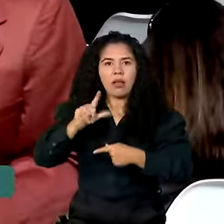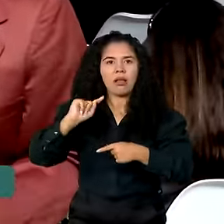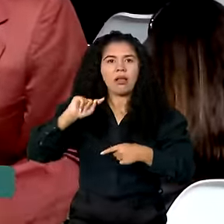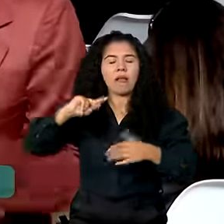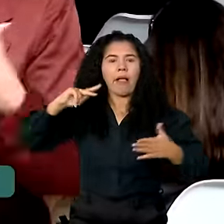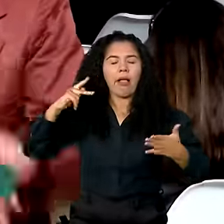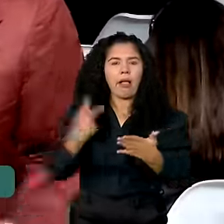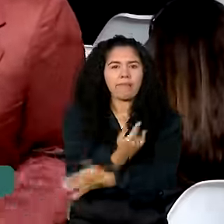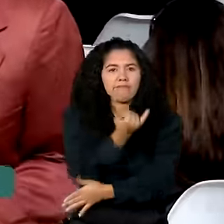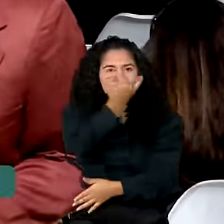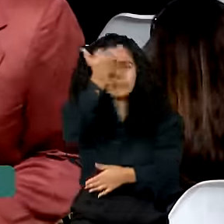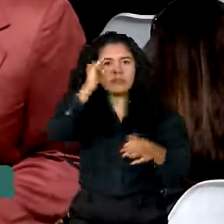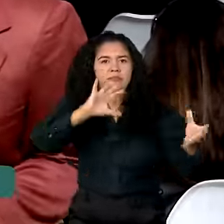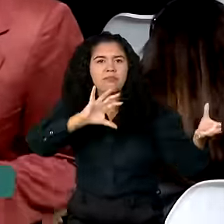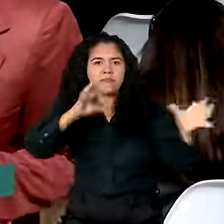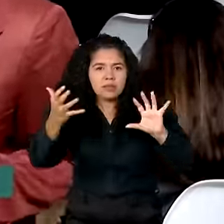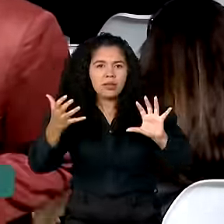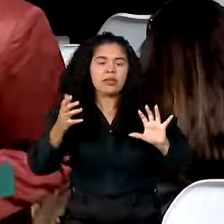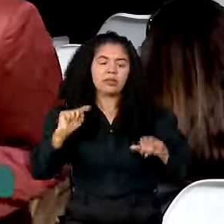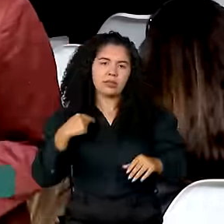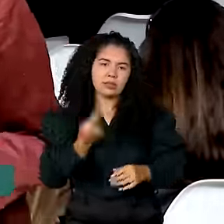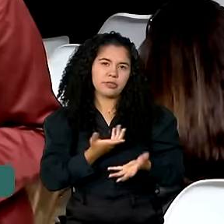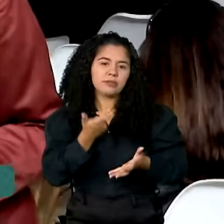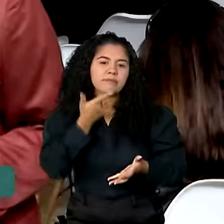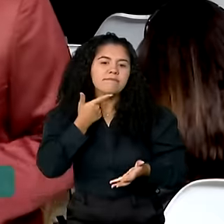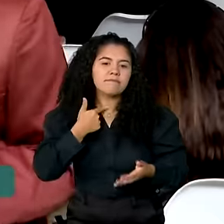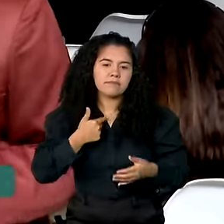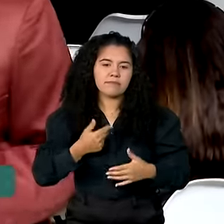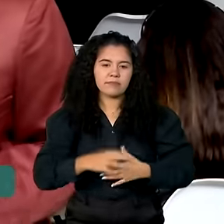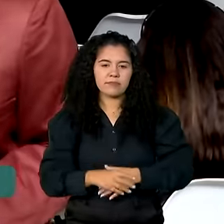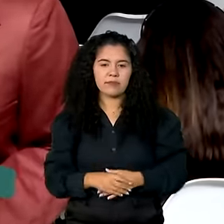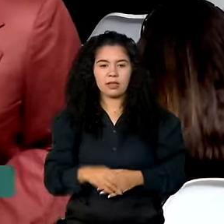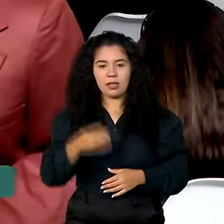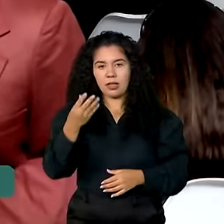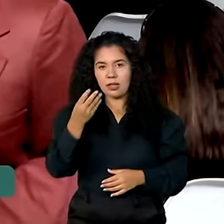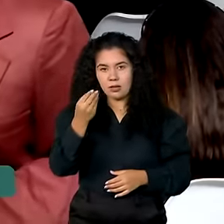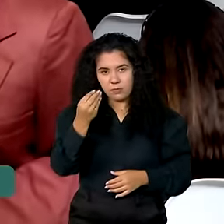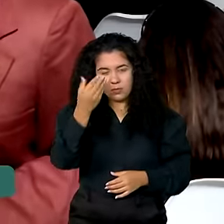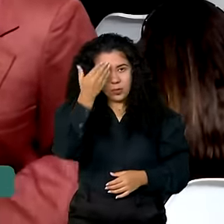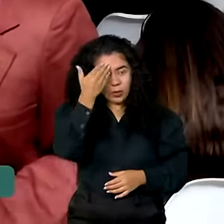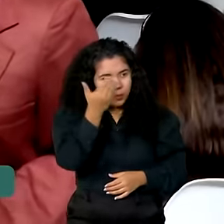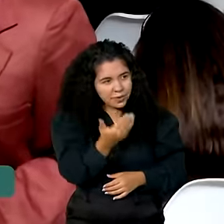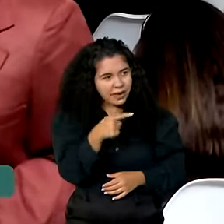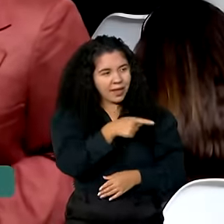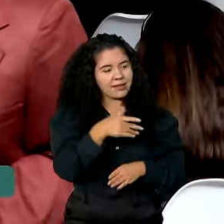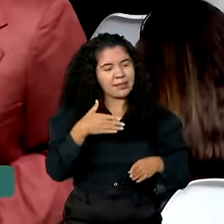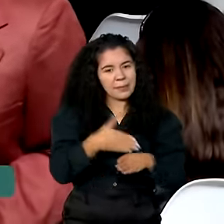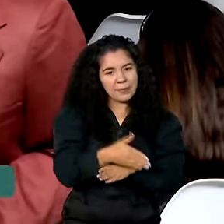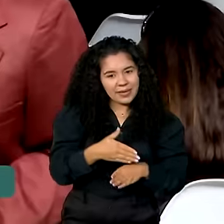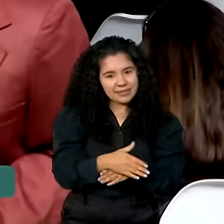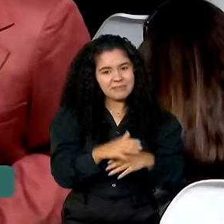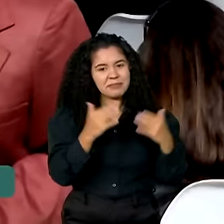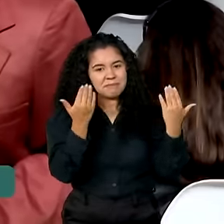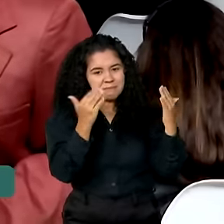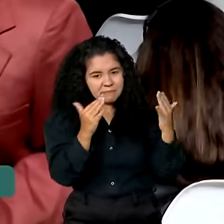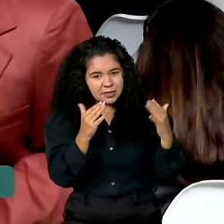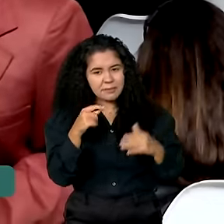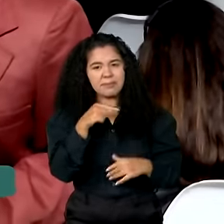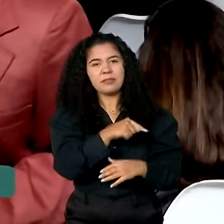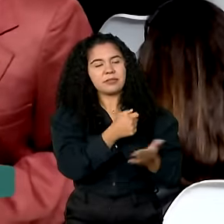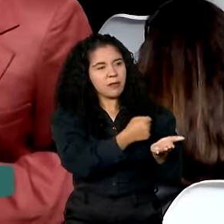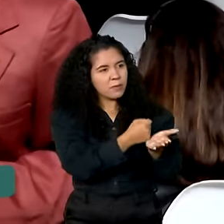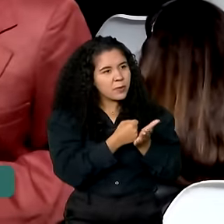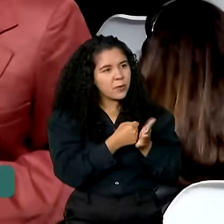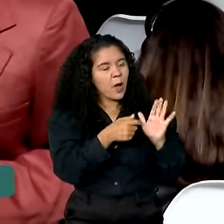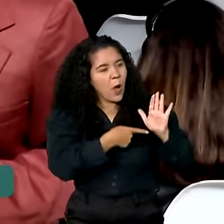vezes ineficiente. Então é isso que a gente quer. Muito obrigada, Lídia, pela participação. Parabéns aqui pela sua